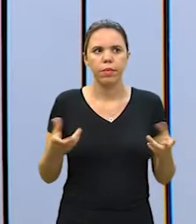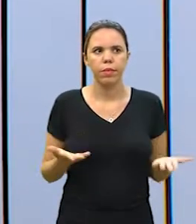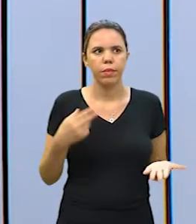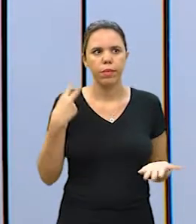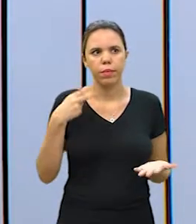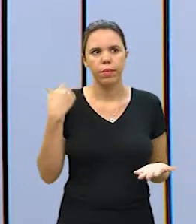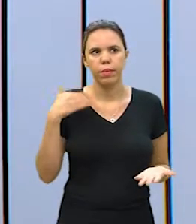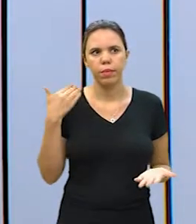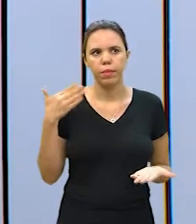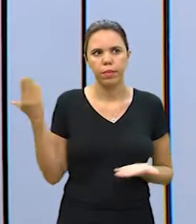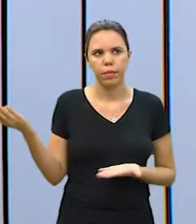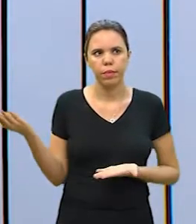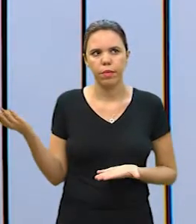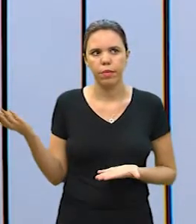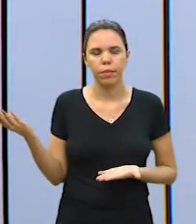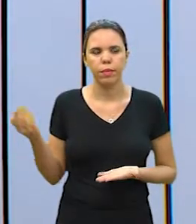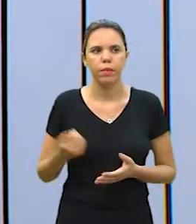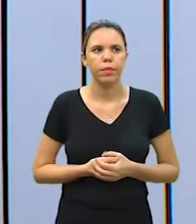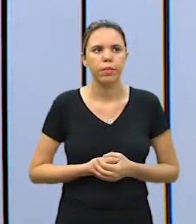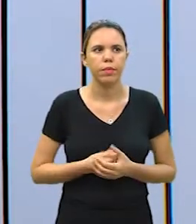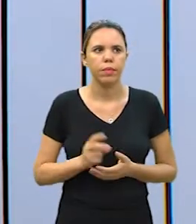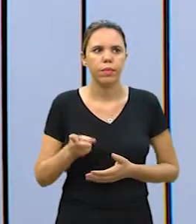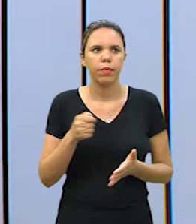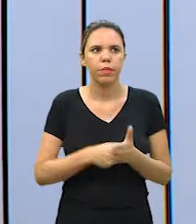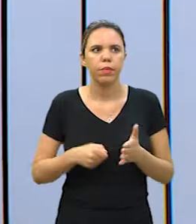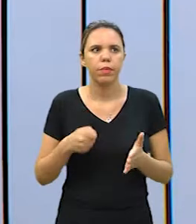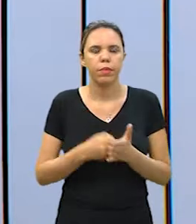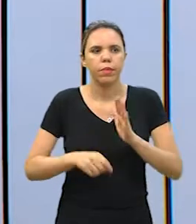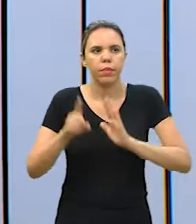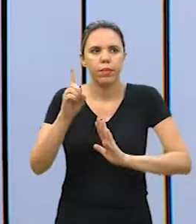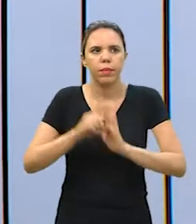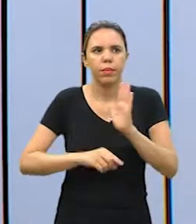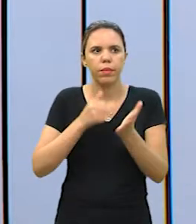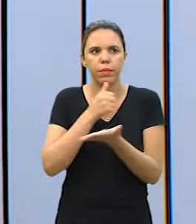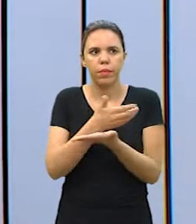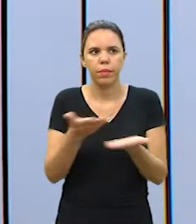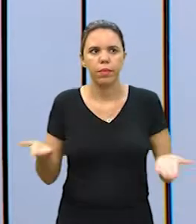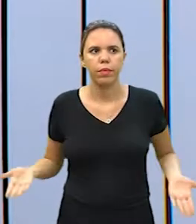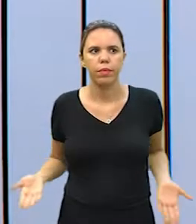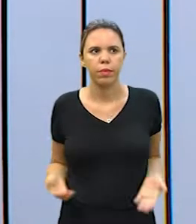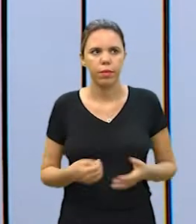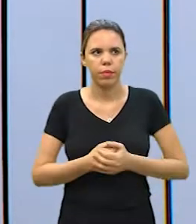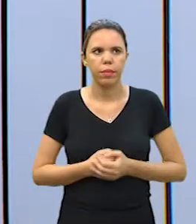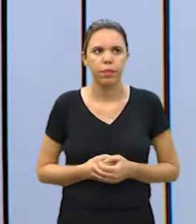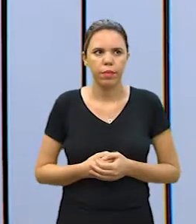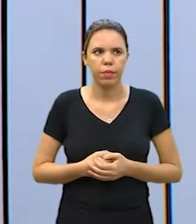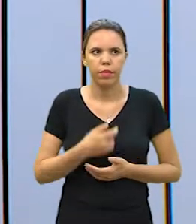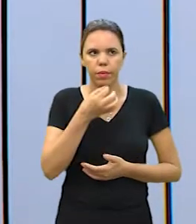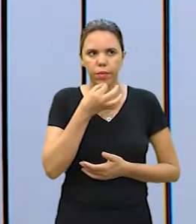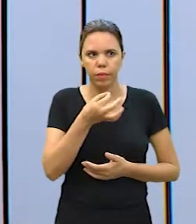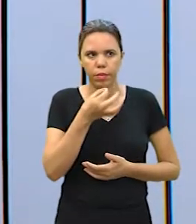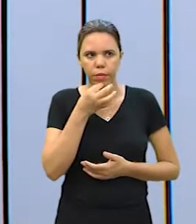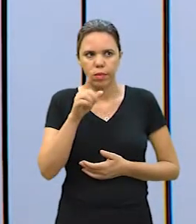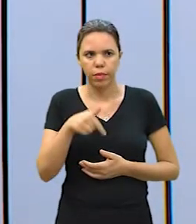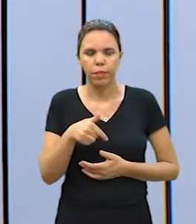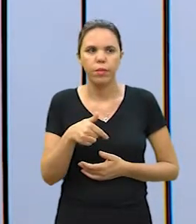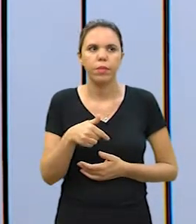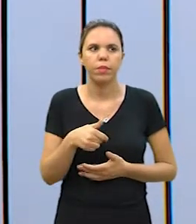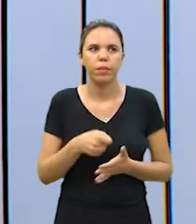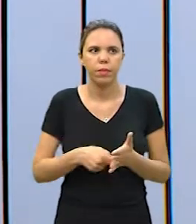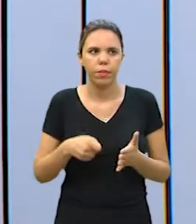assunto. Vereadora Mariana Conte também, sempre na luta dos direitos das mulheres. Para mim é tanto bem